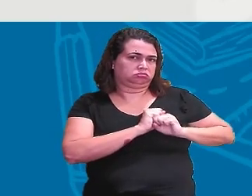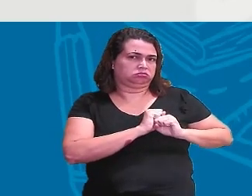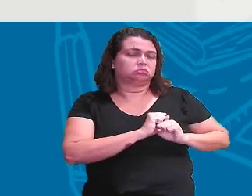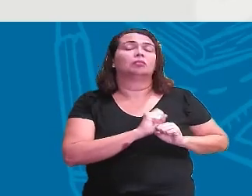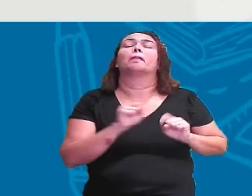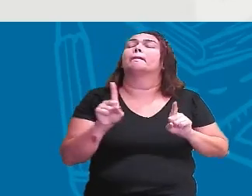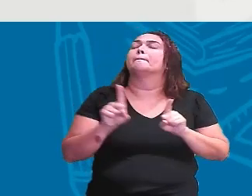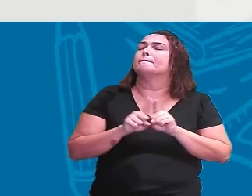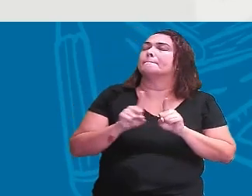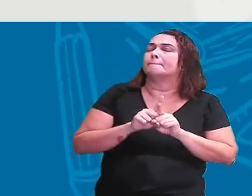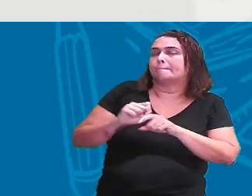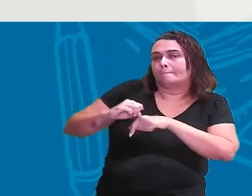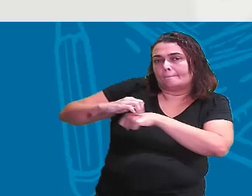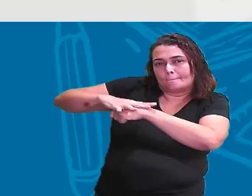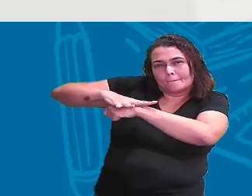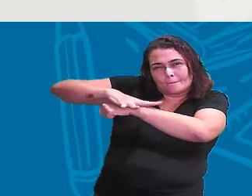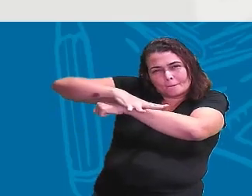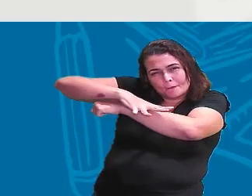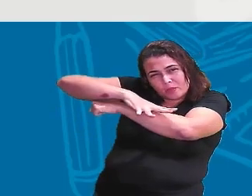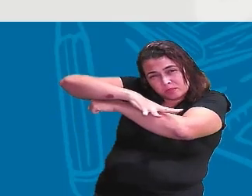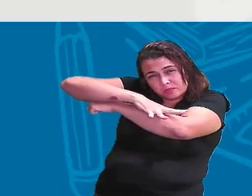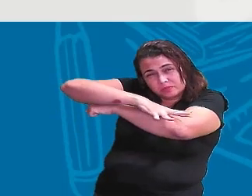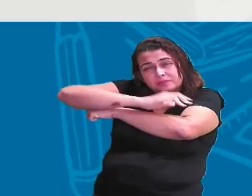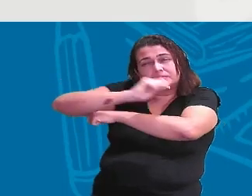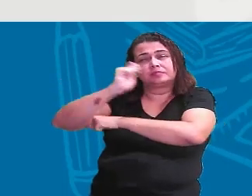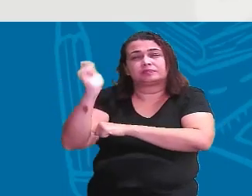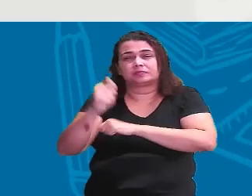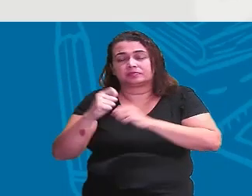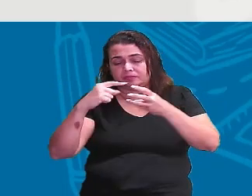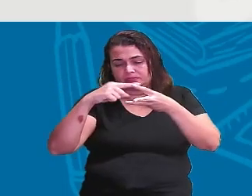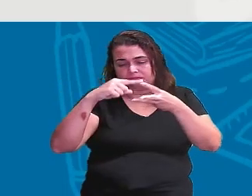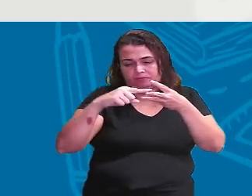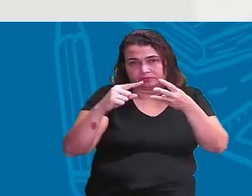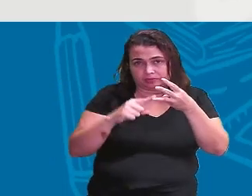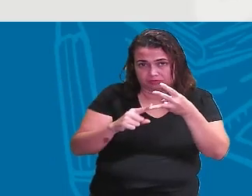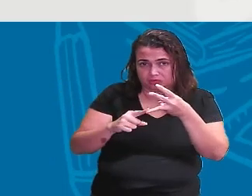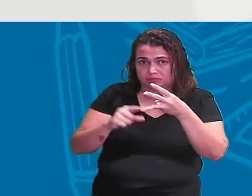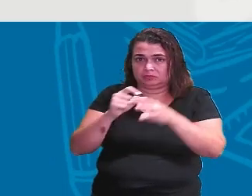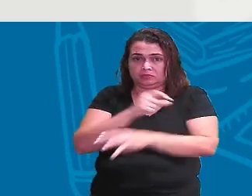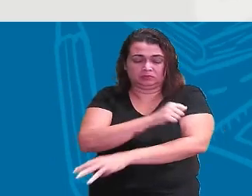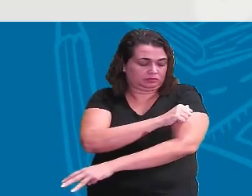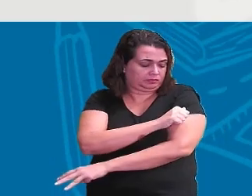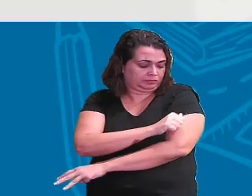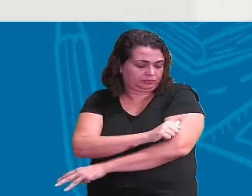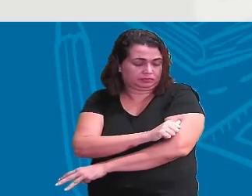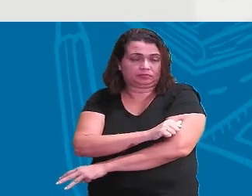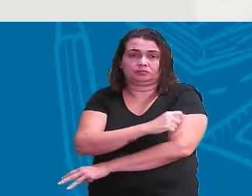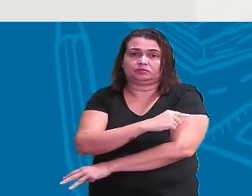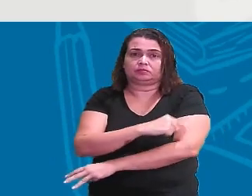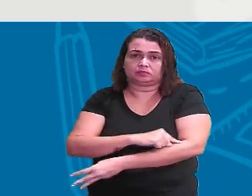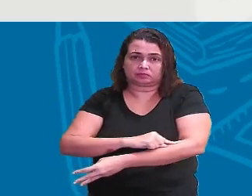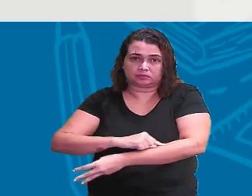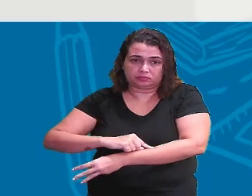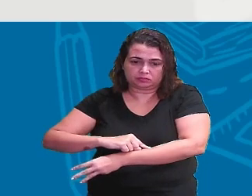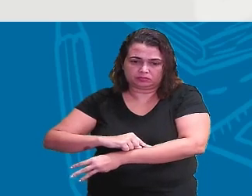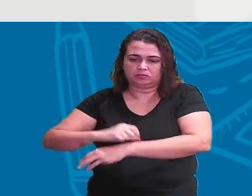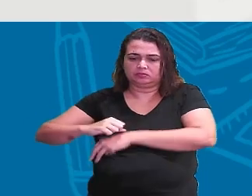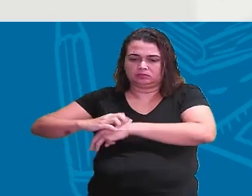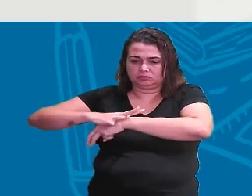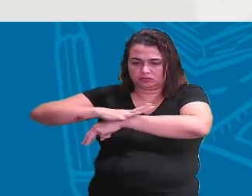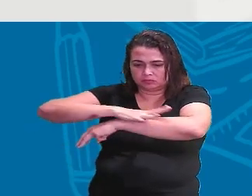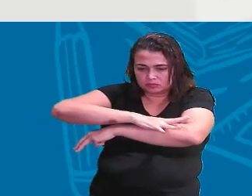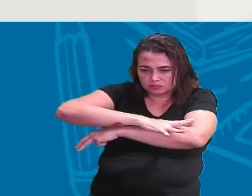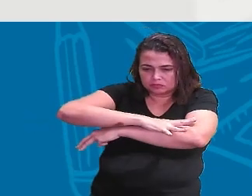os vasos sanguíneos, eles podem ser divididos em artérias, veias e capilares,